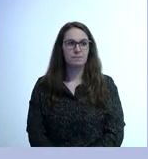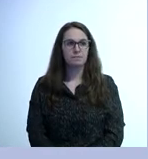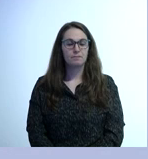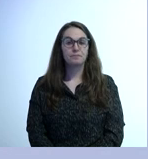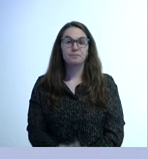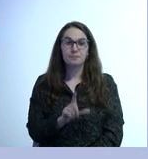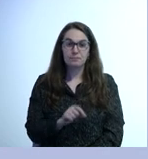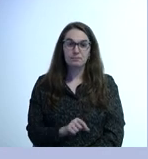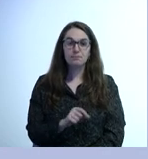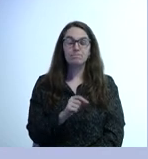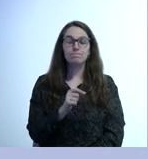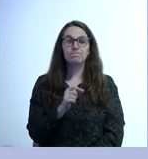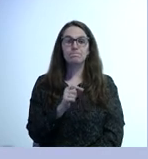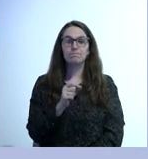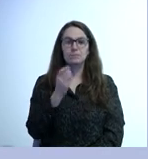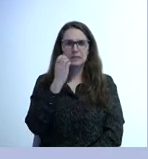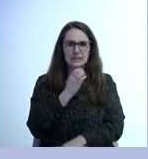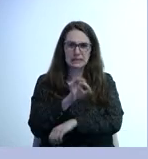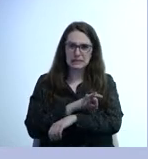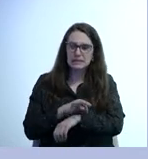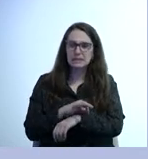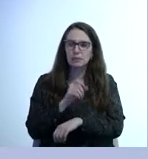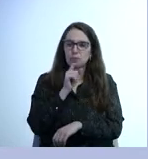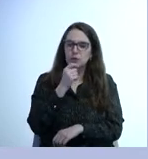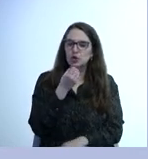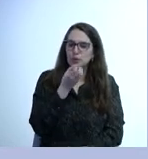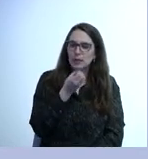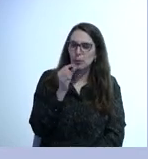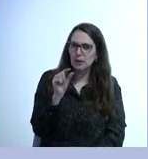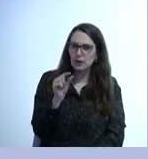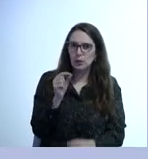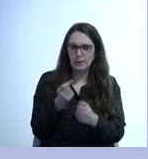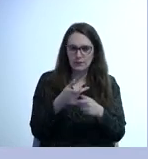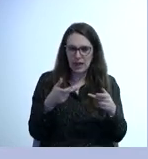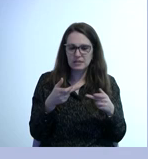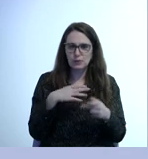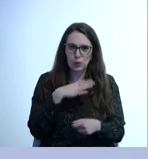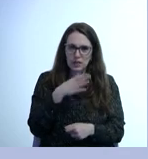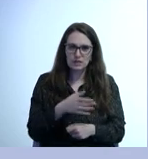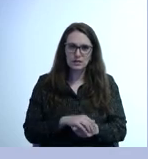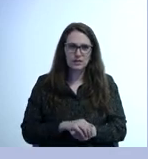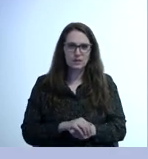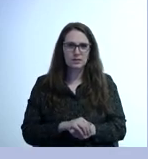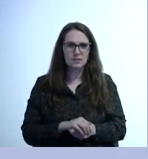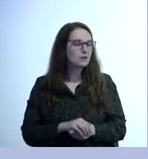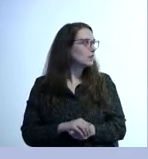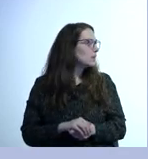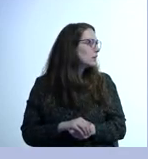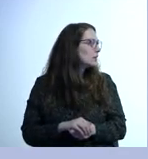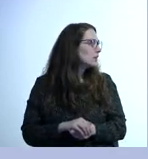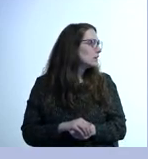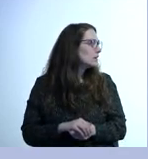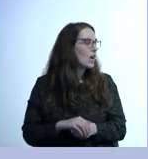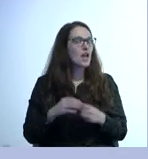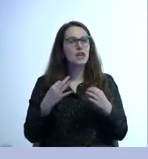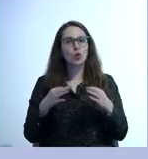E já agora, o Cisa, será que poderia então explicar esta frase que proferiu, de que é natural